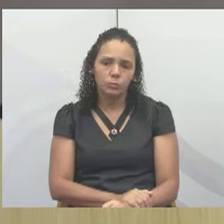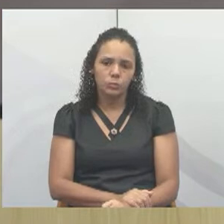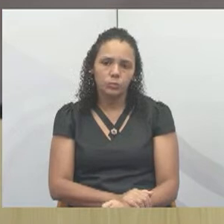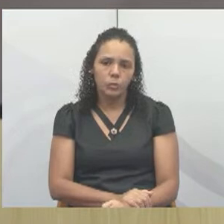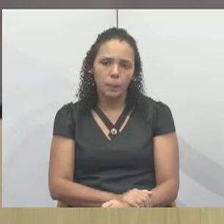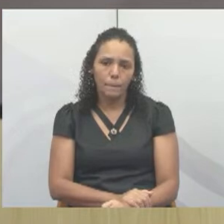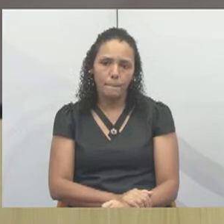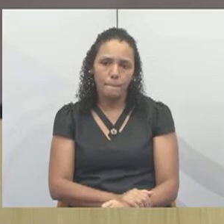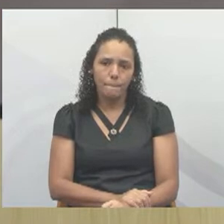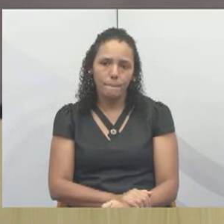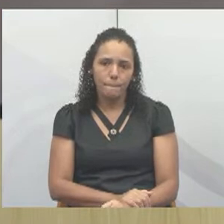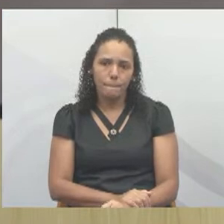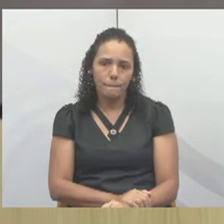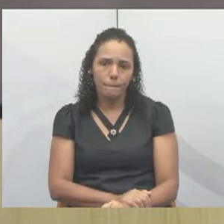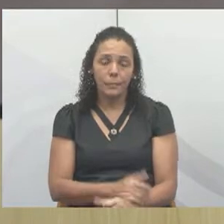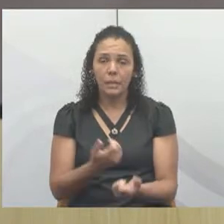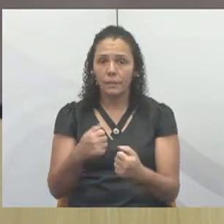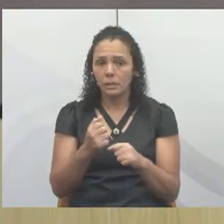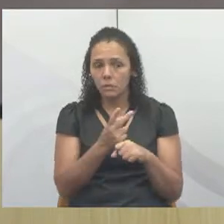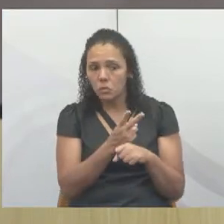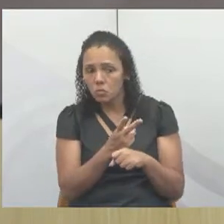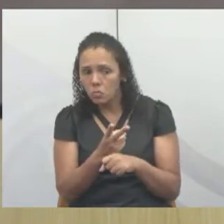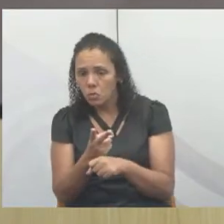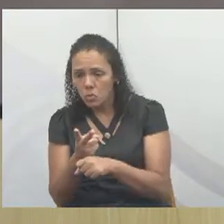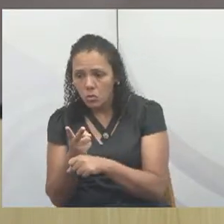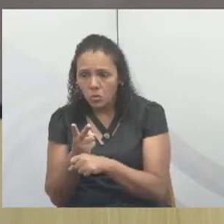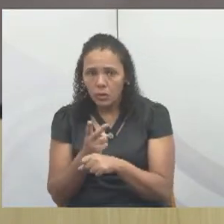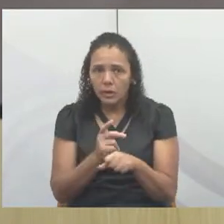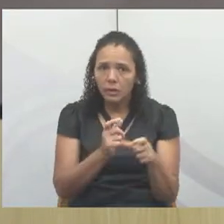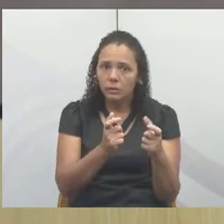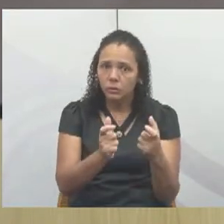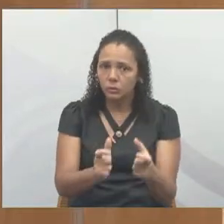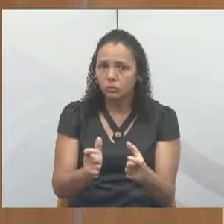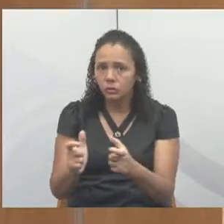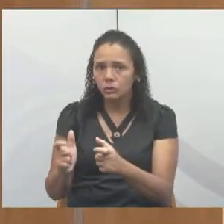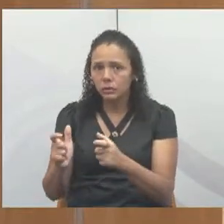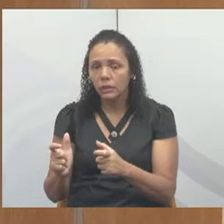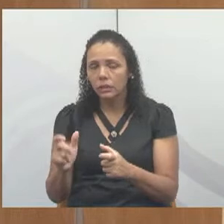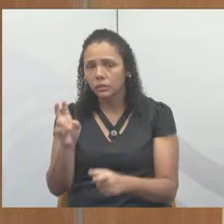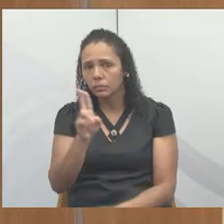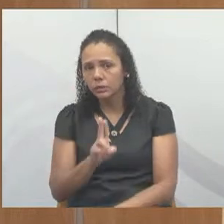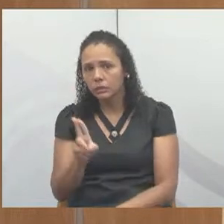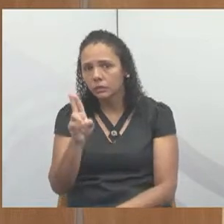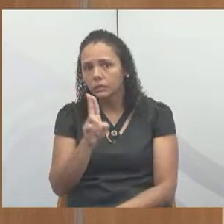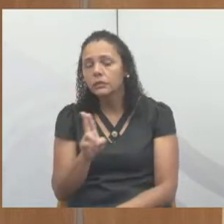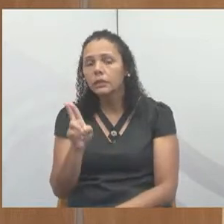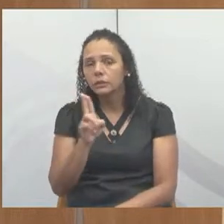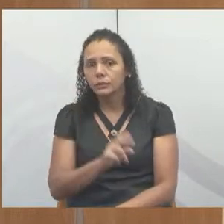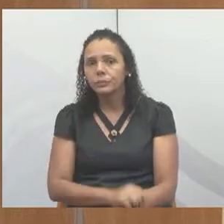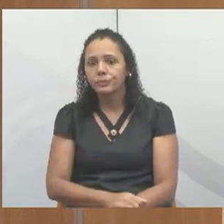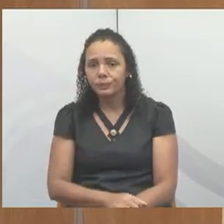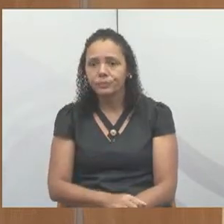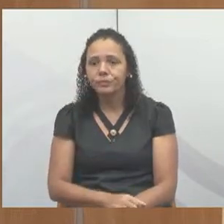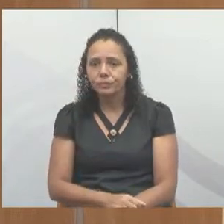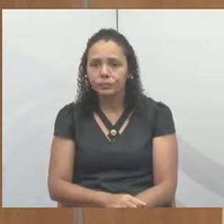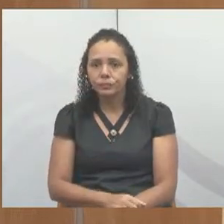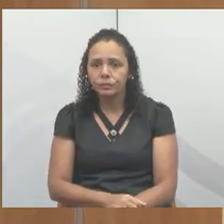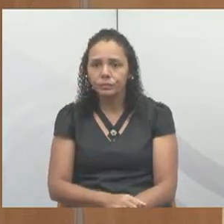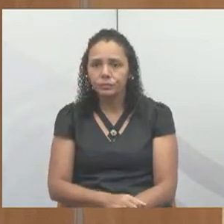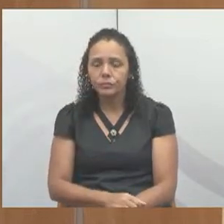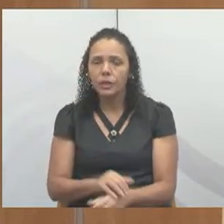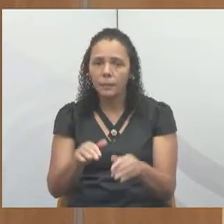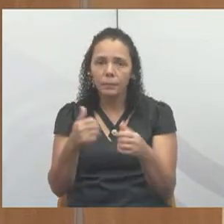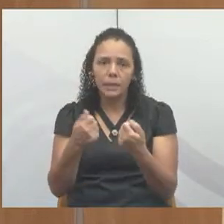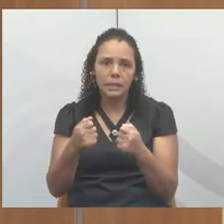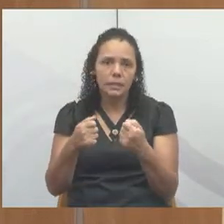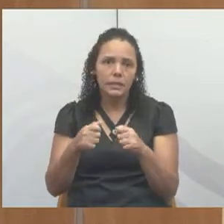Então, temos que procurar áreas para que possam ser utilizadas. Áreas que tem que ser relativamente